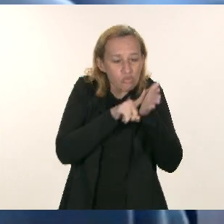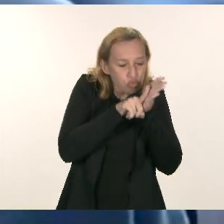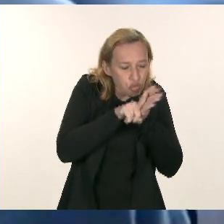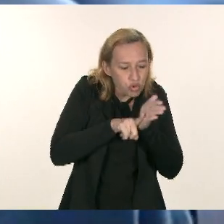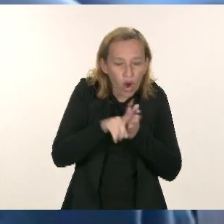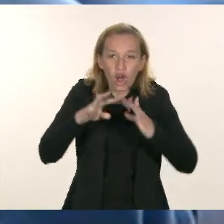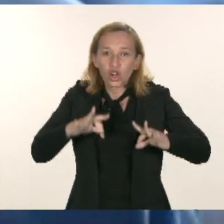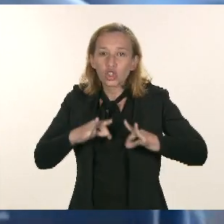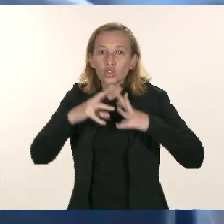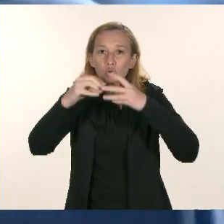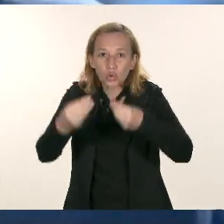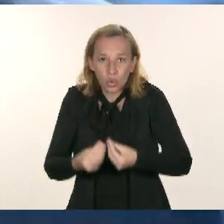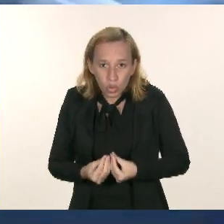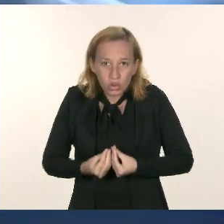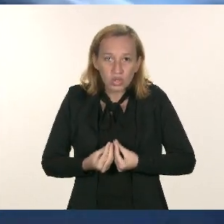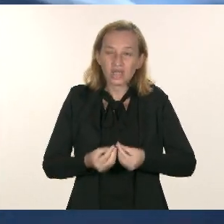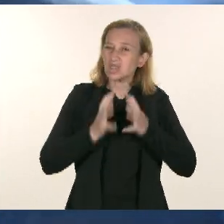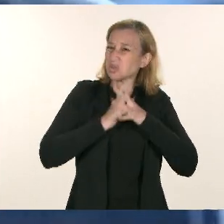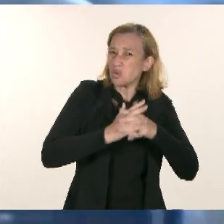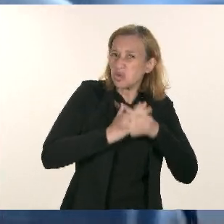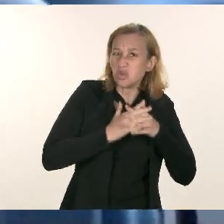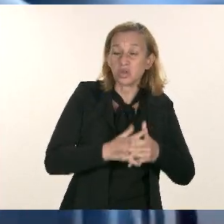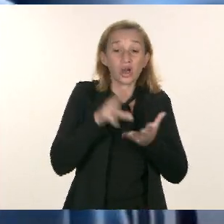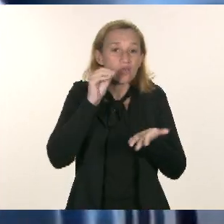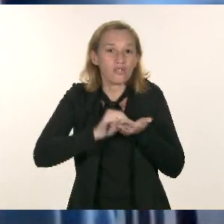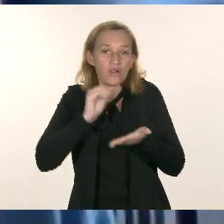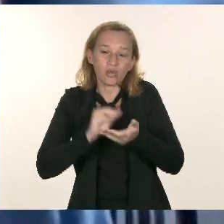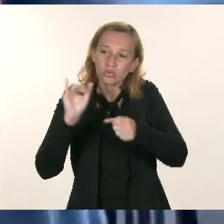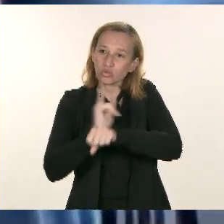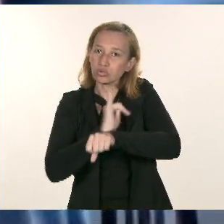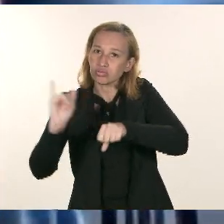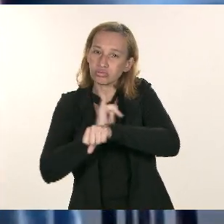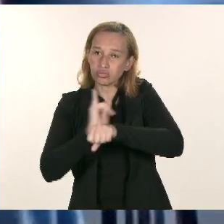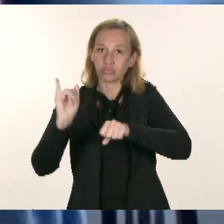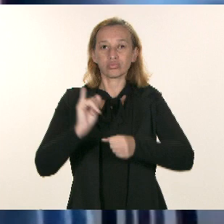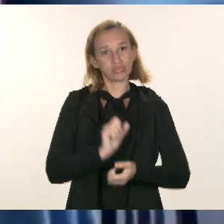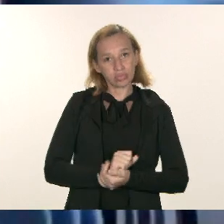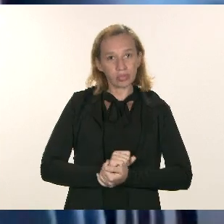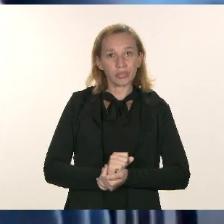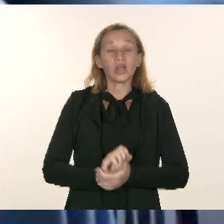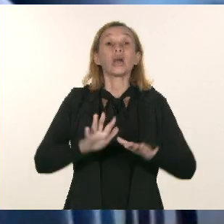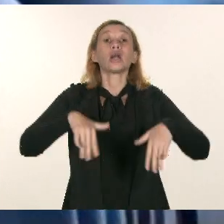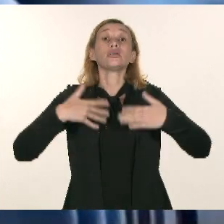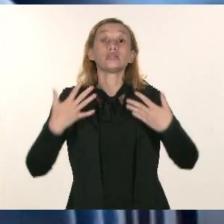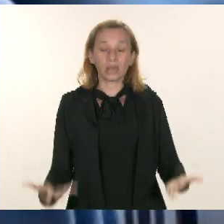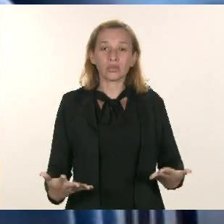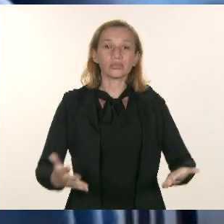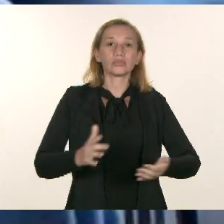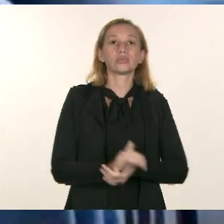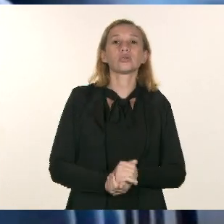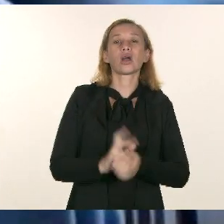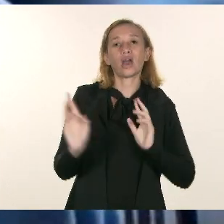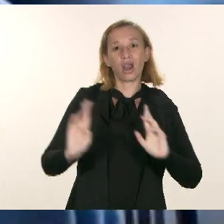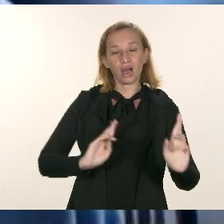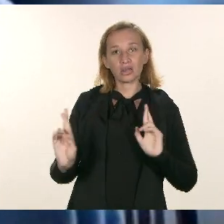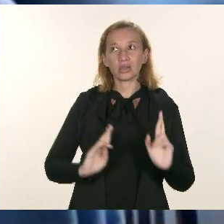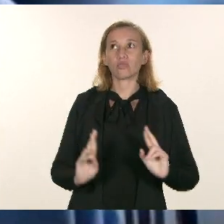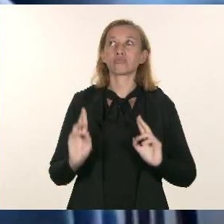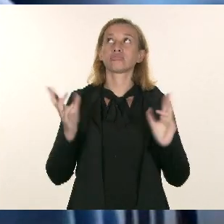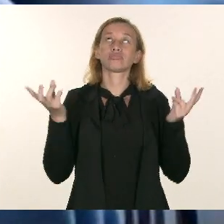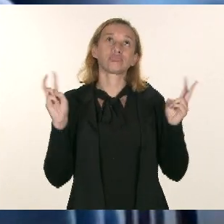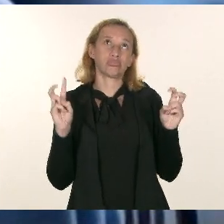essas omissões, essas trapalhadas, essa falta de planejamento, né? Então, isso, em relação à